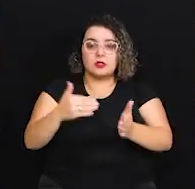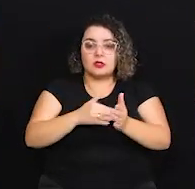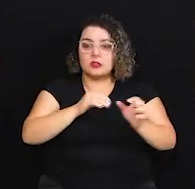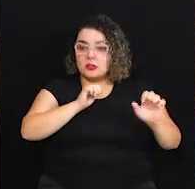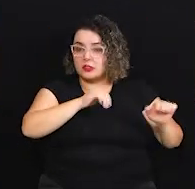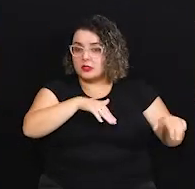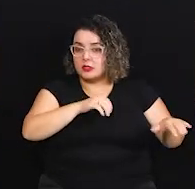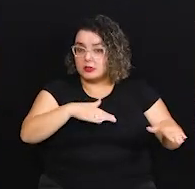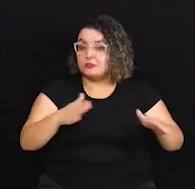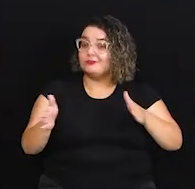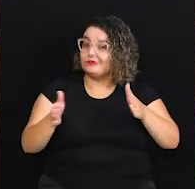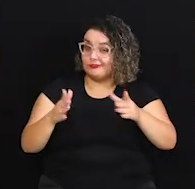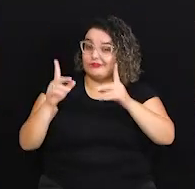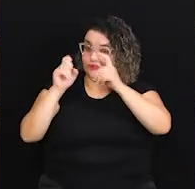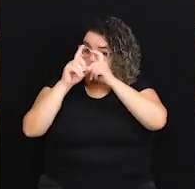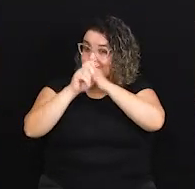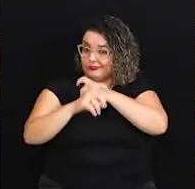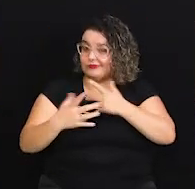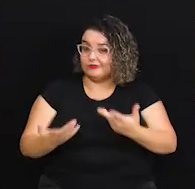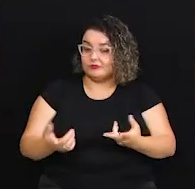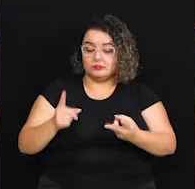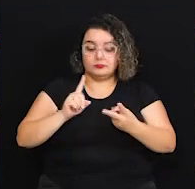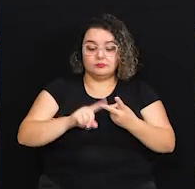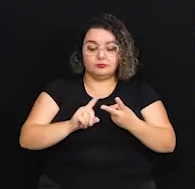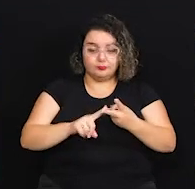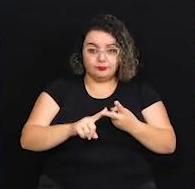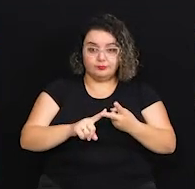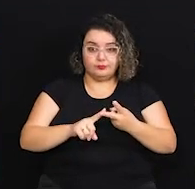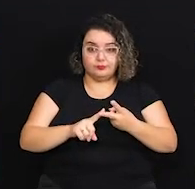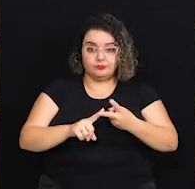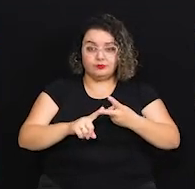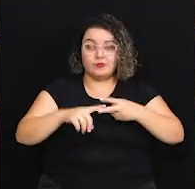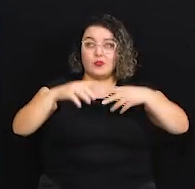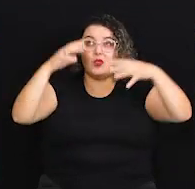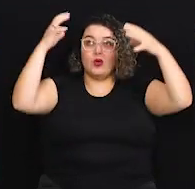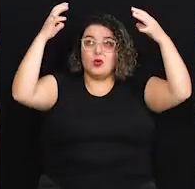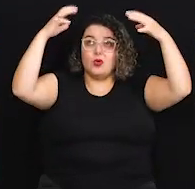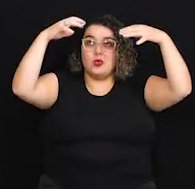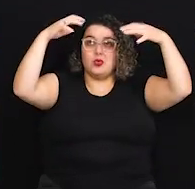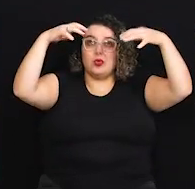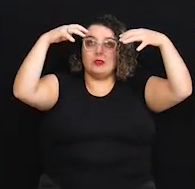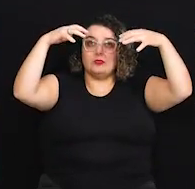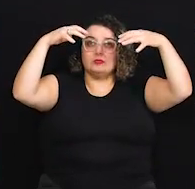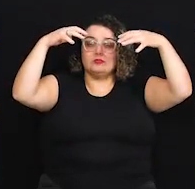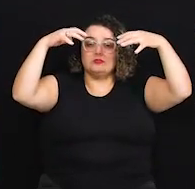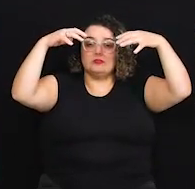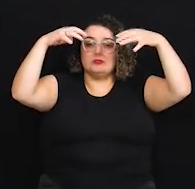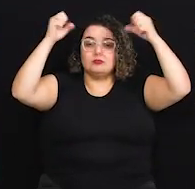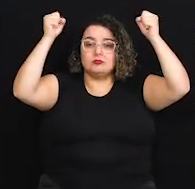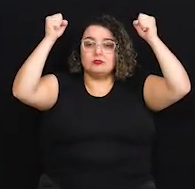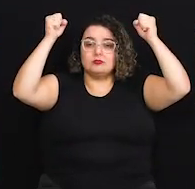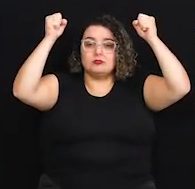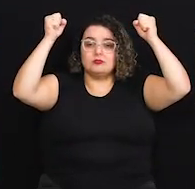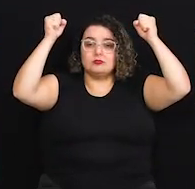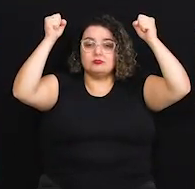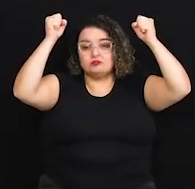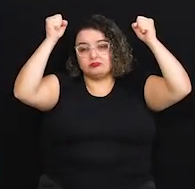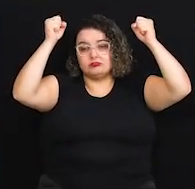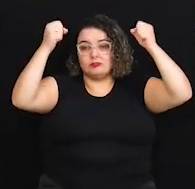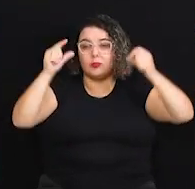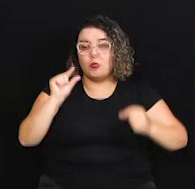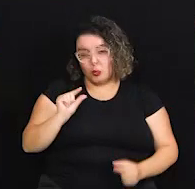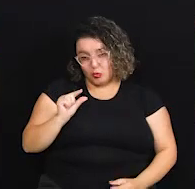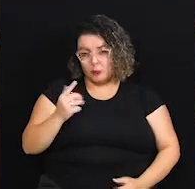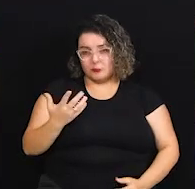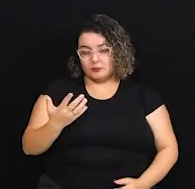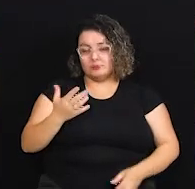Naturalmente, já é um período complicado. Em segundo lugar, chuvas abaixo da média esse ano. E terceiro, para piorar a situação,